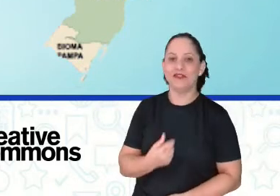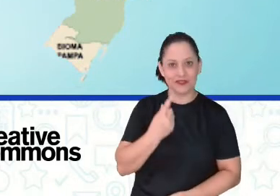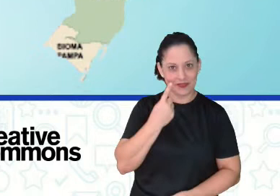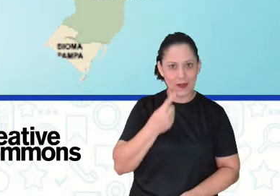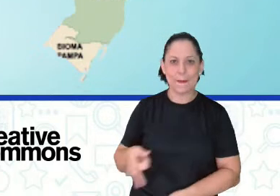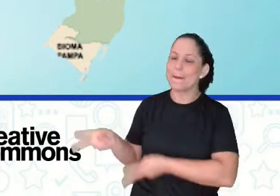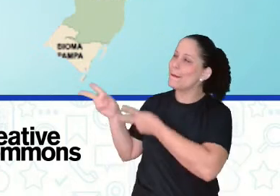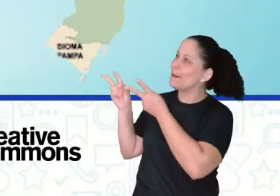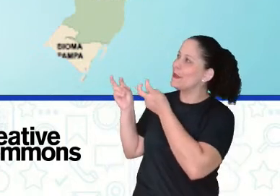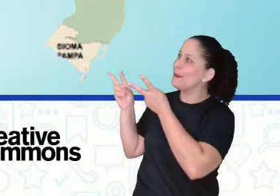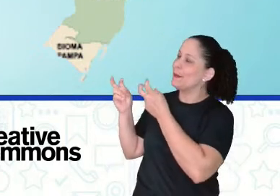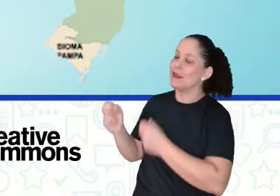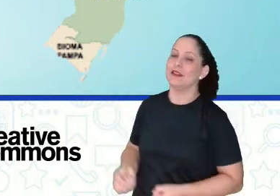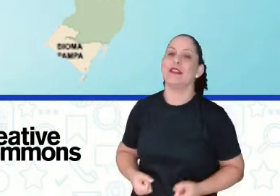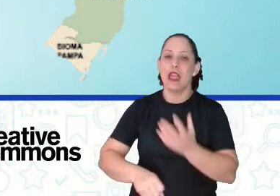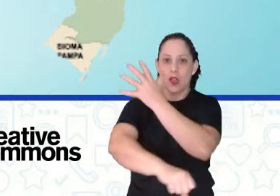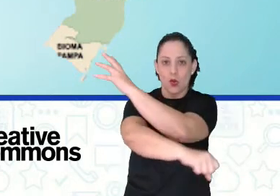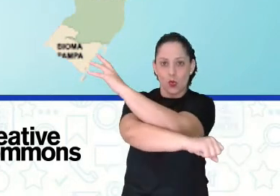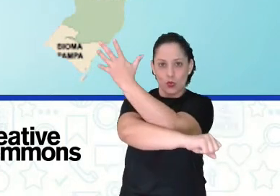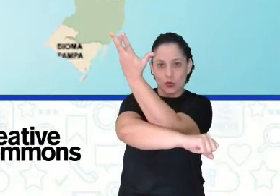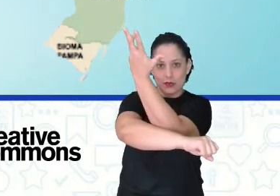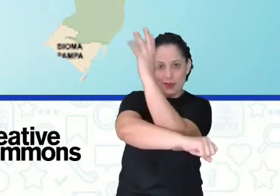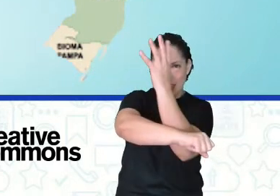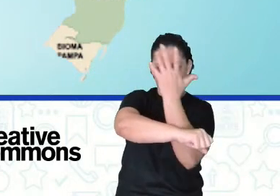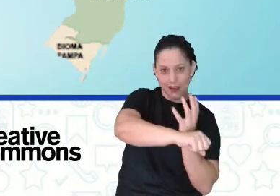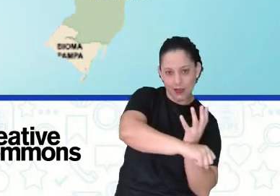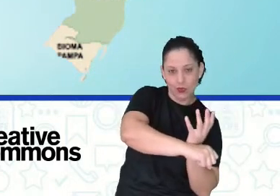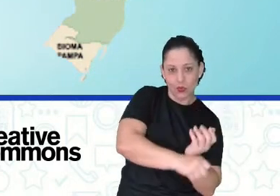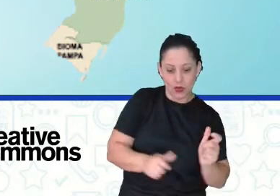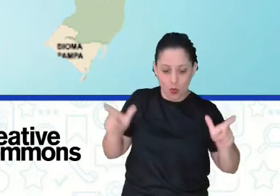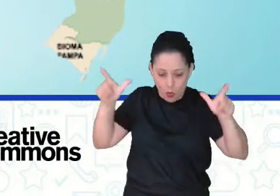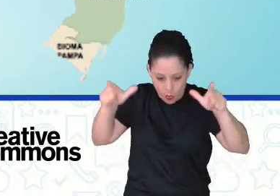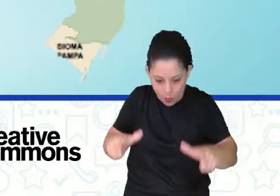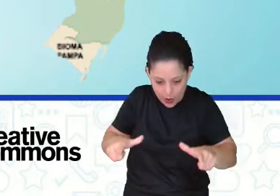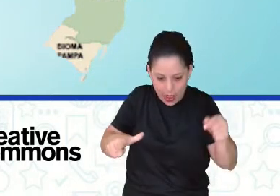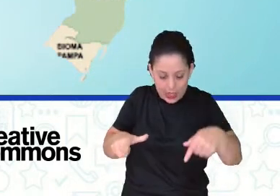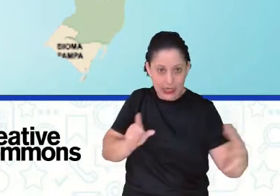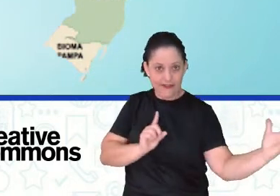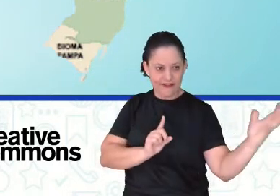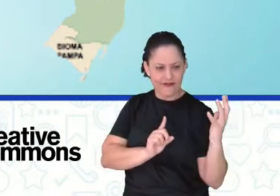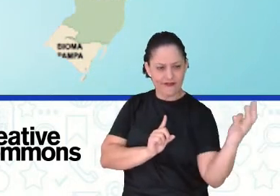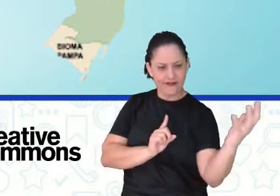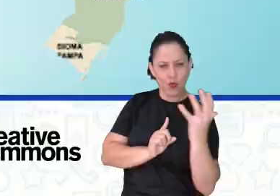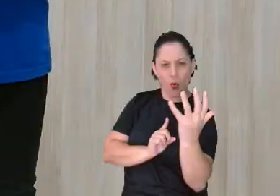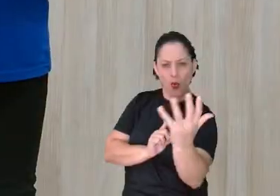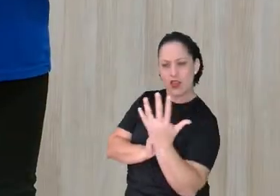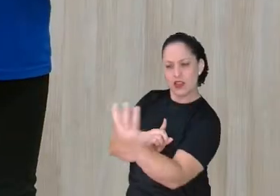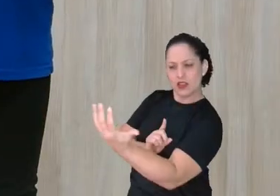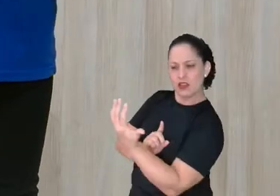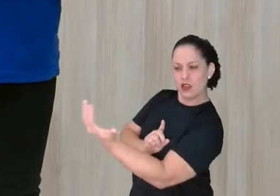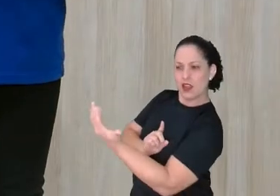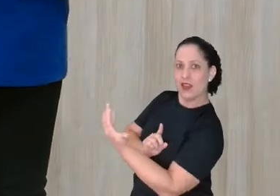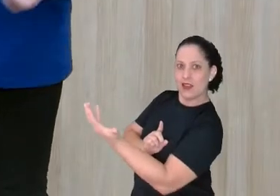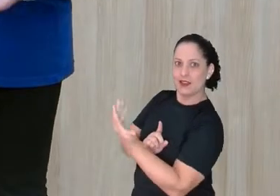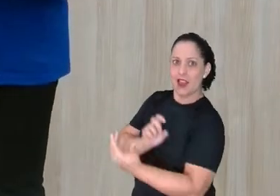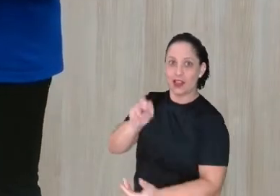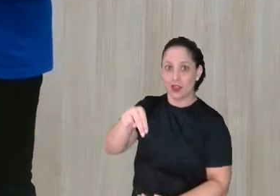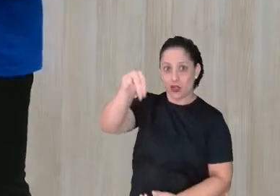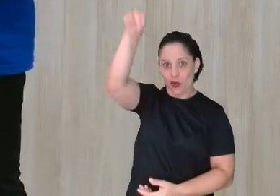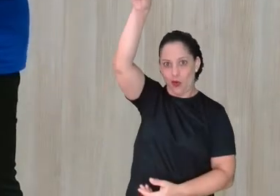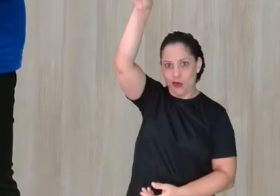comigo. O Cerrado, devido à sua localização, sofre a influência dos outros biomas. Ao norte,